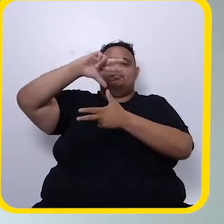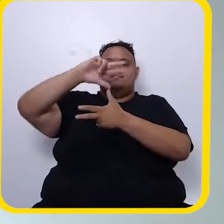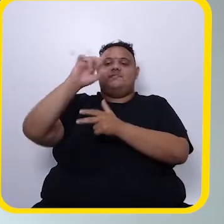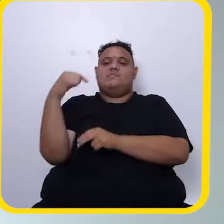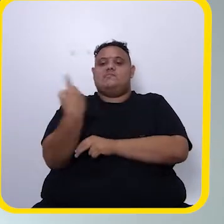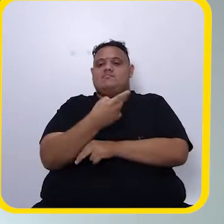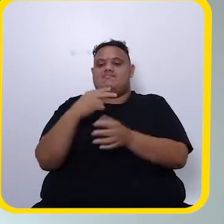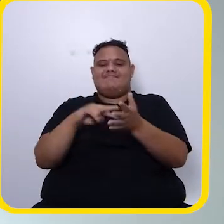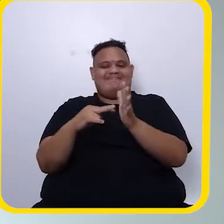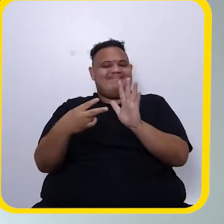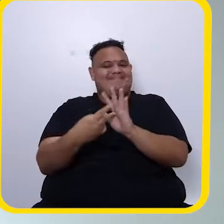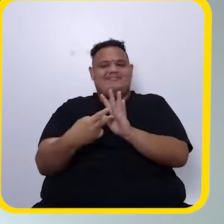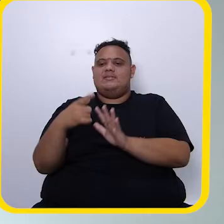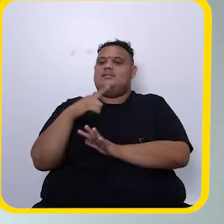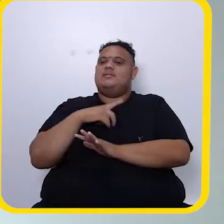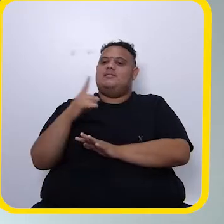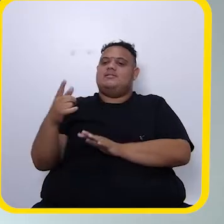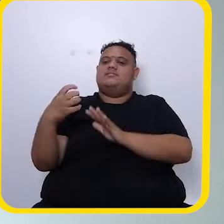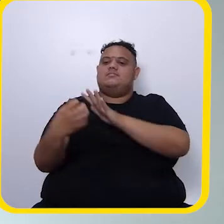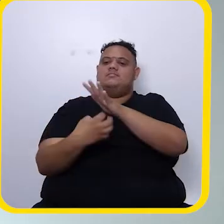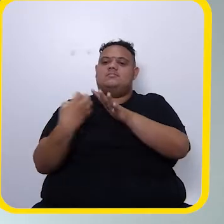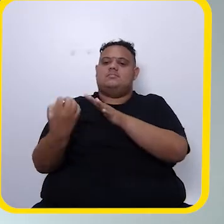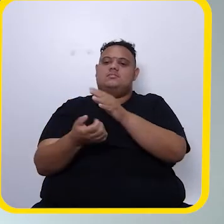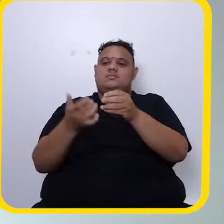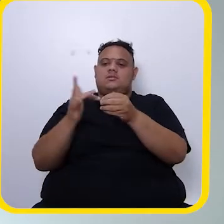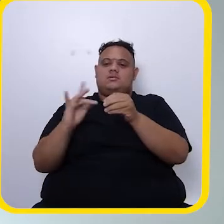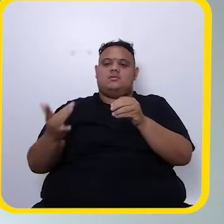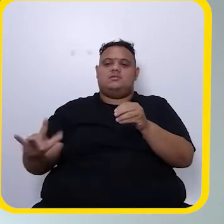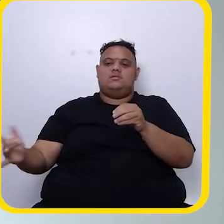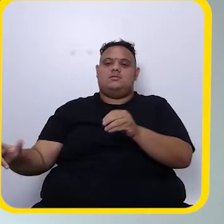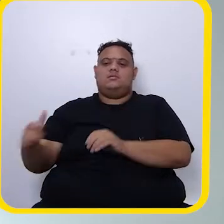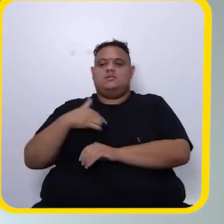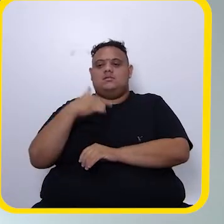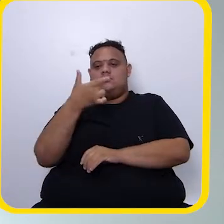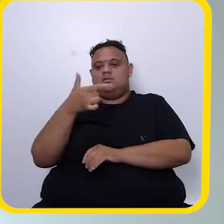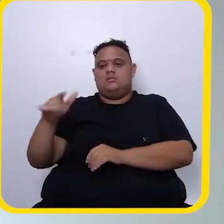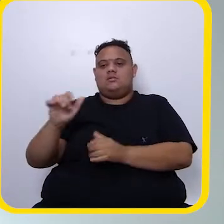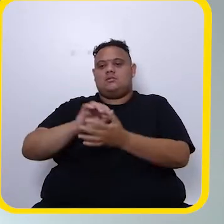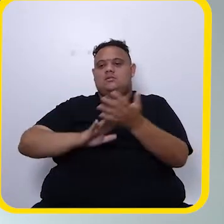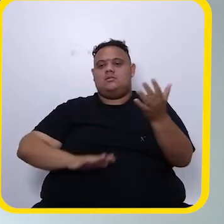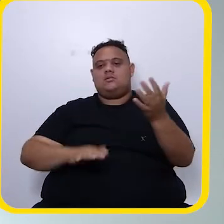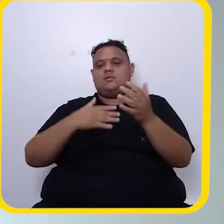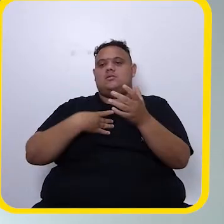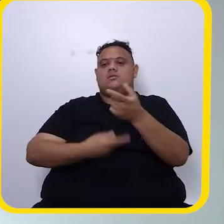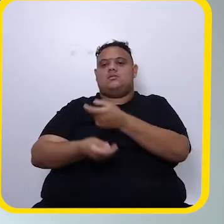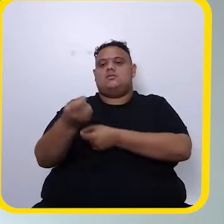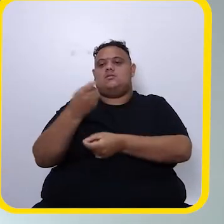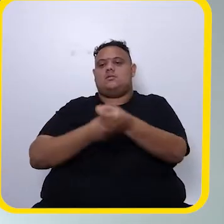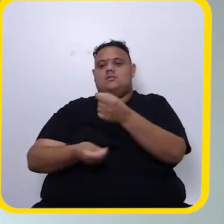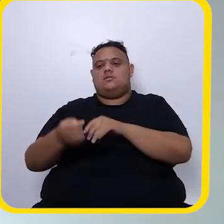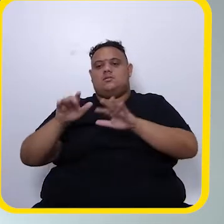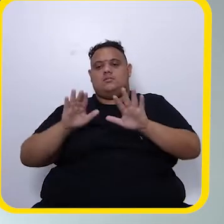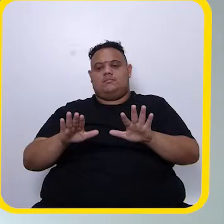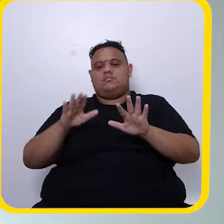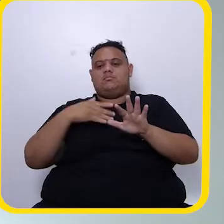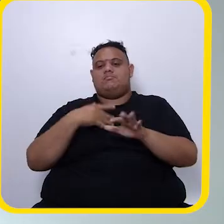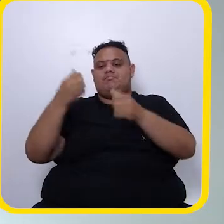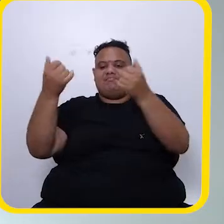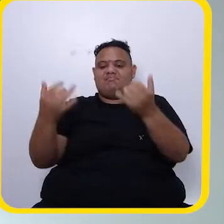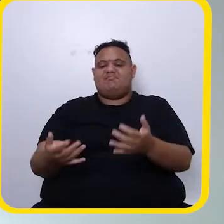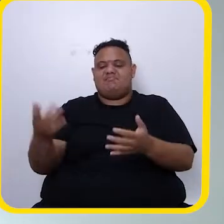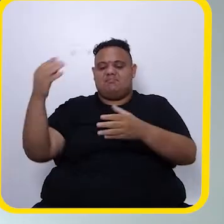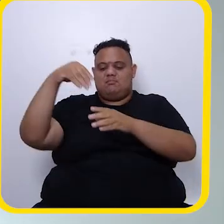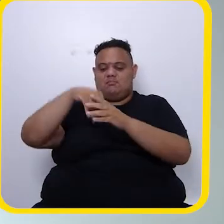Central, não significa que não existe indústria, que não existe mineração, que não existe outras atividades econômicas. Só que o